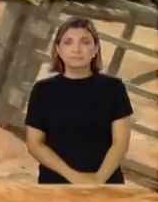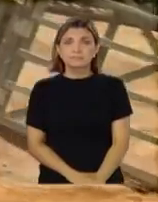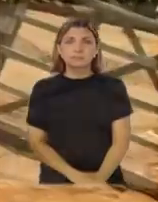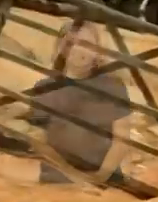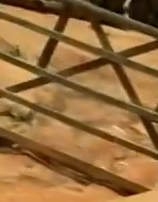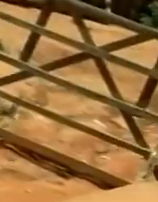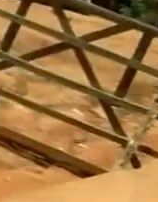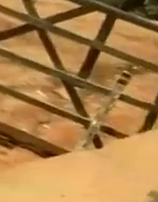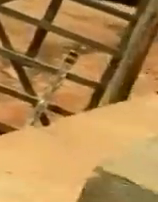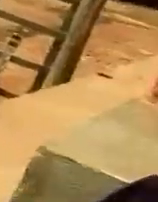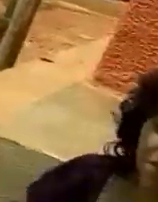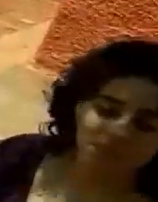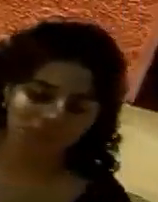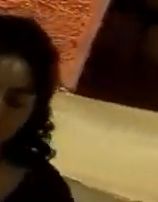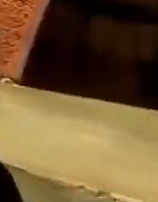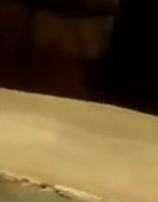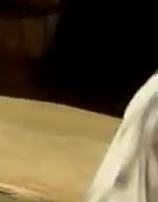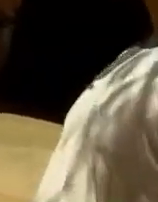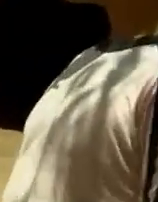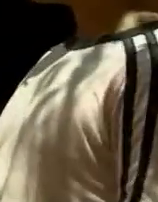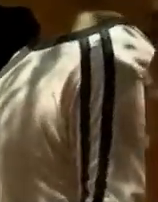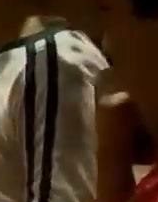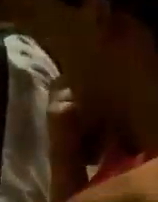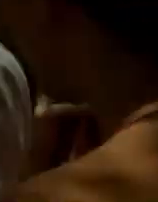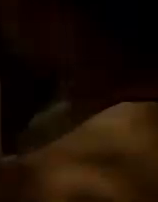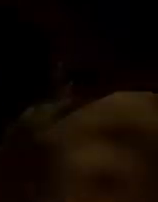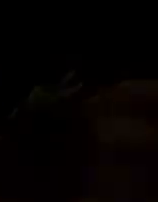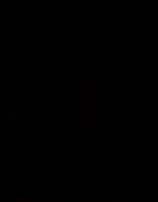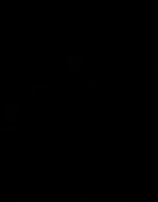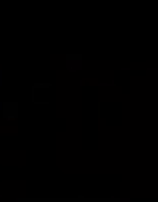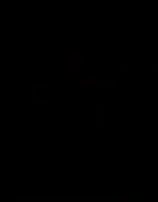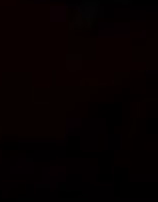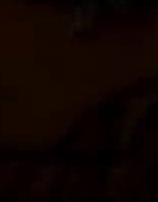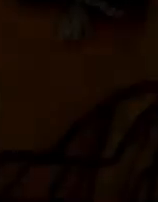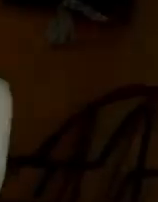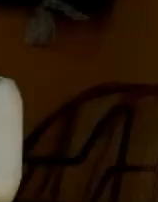se eu... Aguarde um pouco. Obrigado.